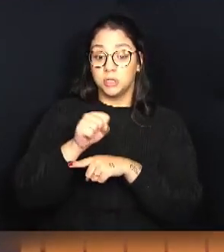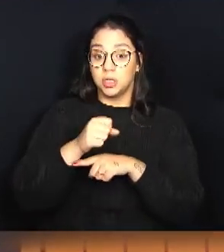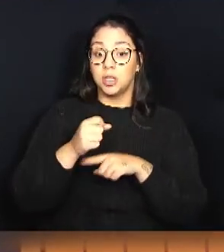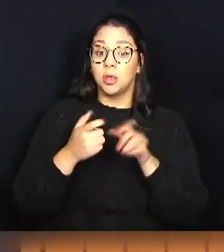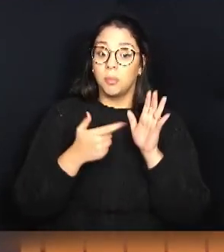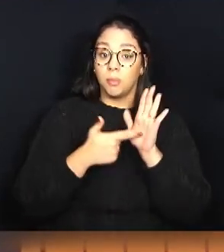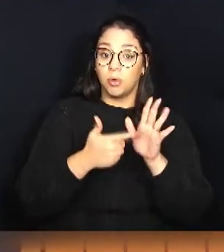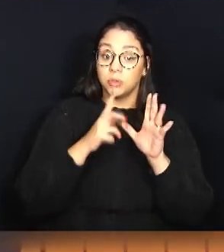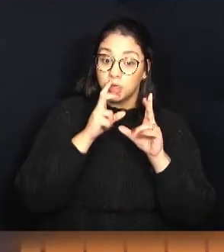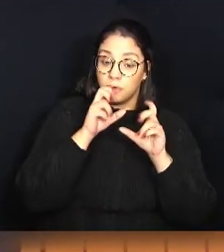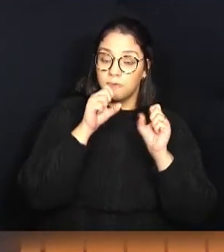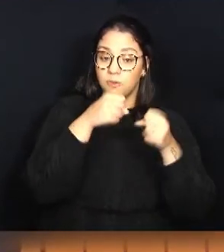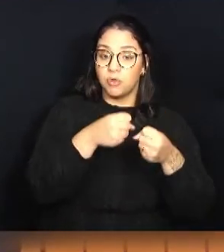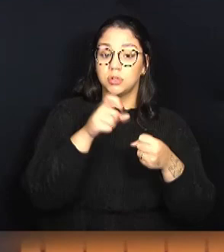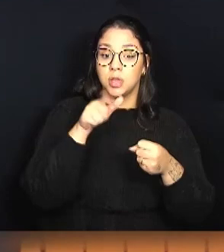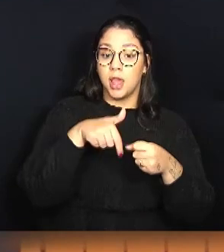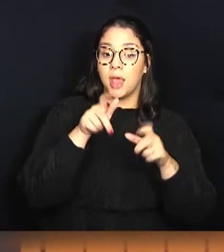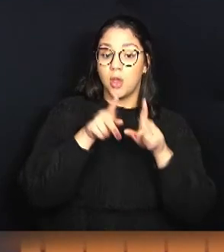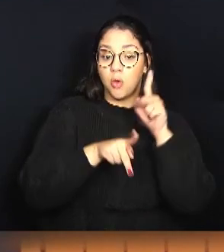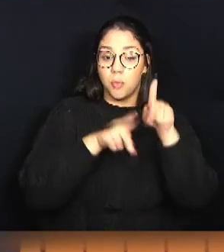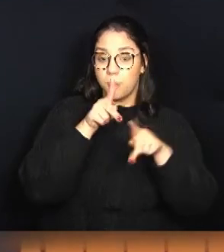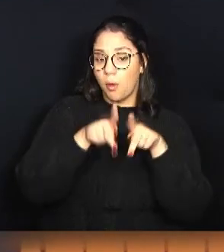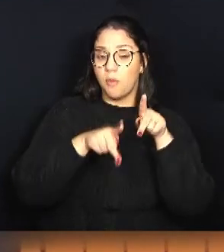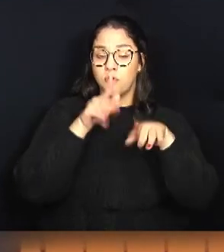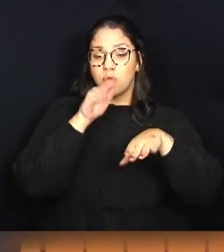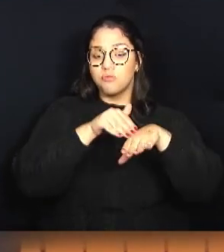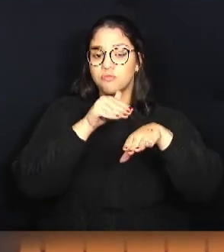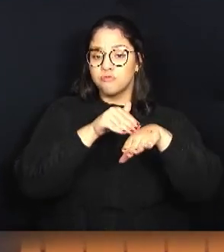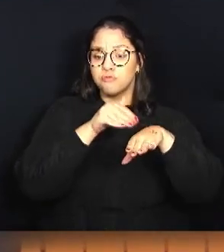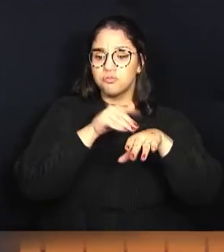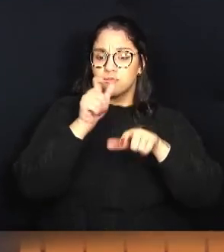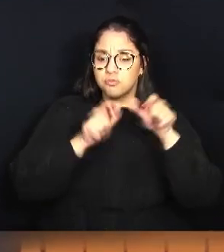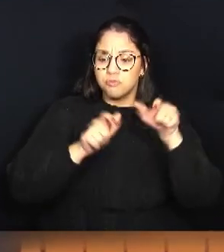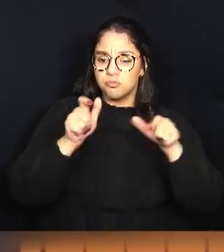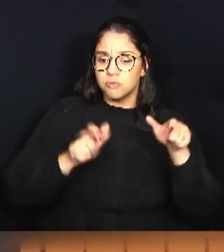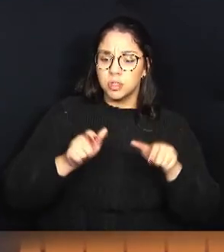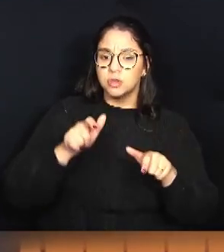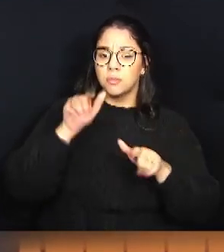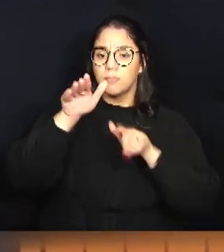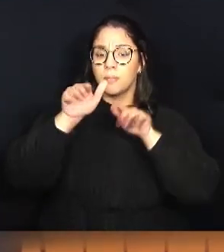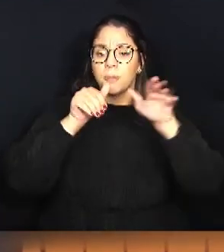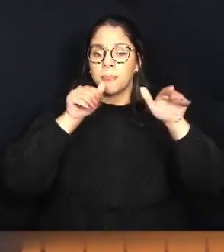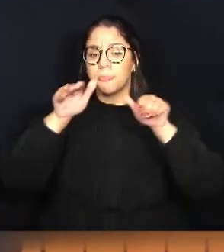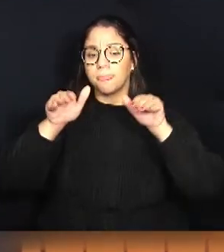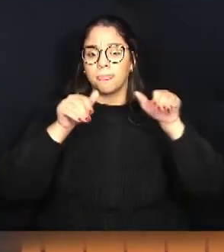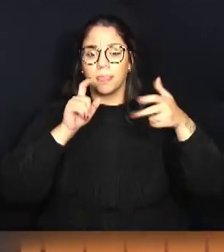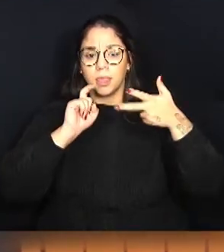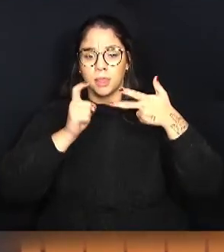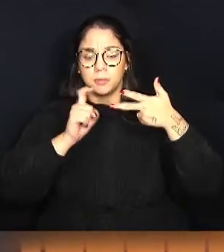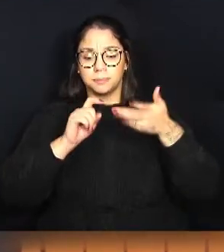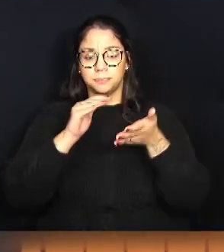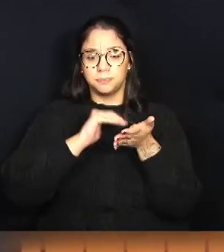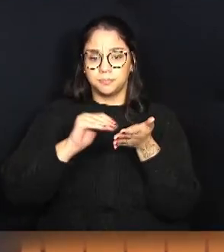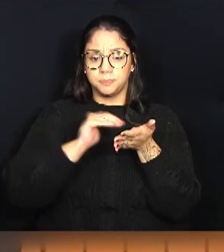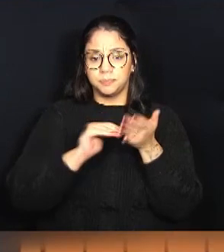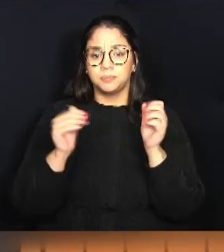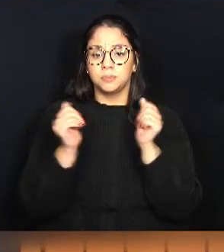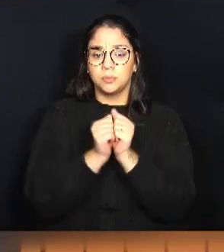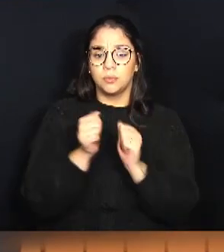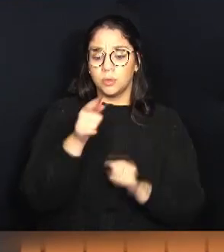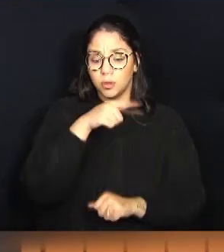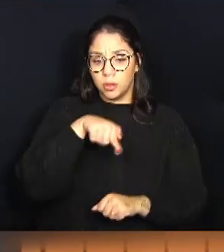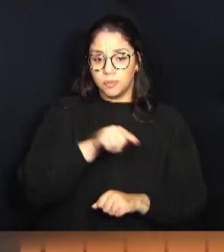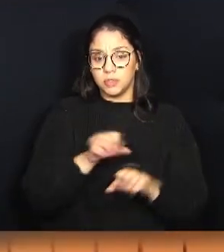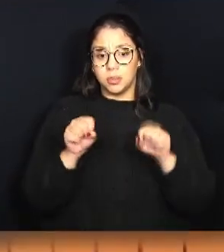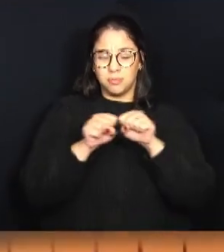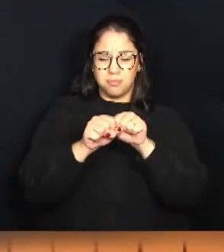força. É a cobrança do povo, é as pessoas que vão lá, a hora que nós chamar o executivo aqui, trazer o secretário junto a nós, e você está aqui,